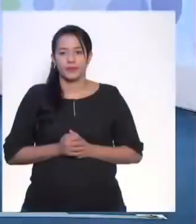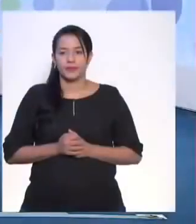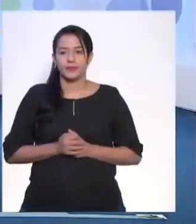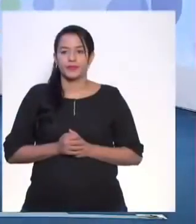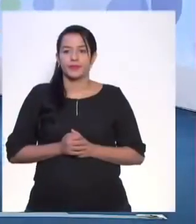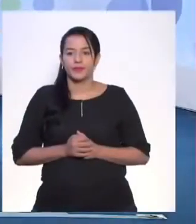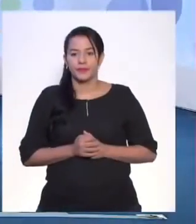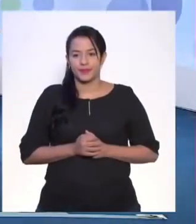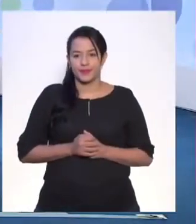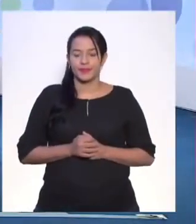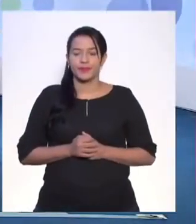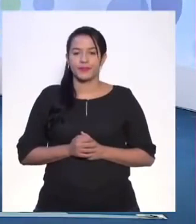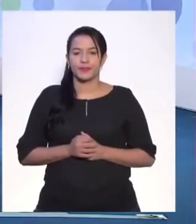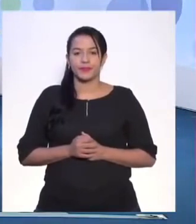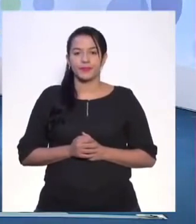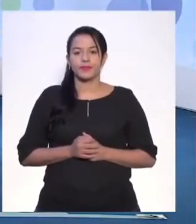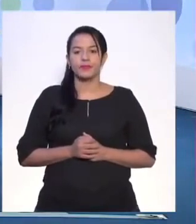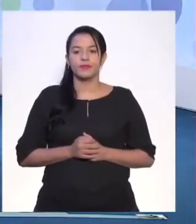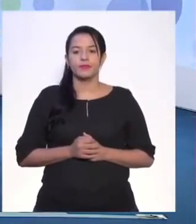Então, vamos lá, Elaine. Ó.